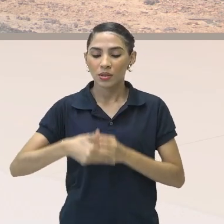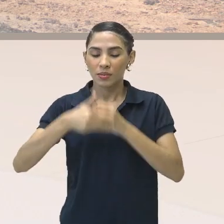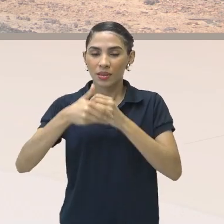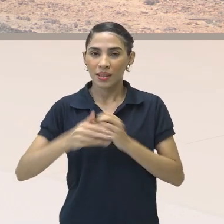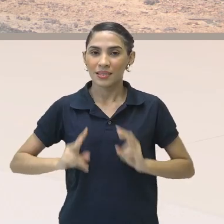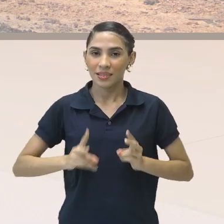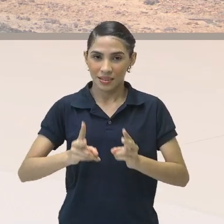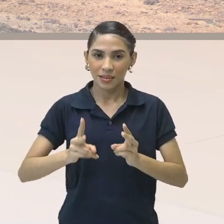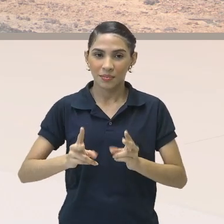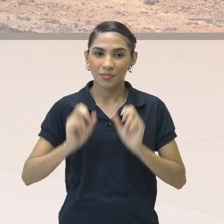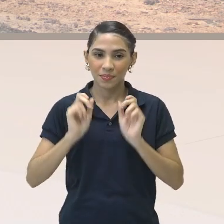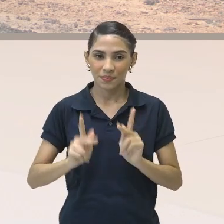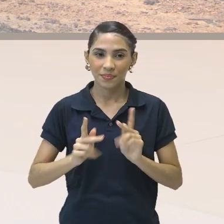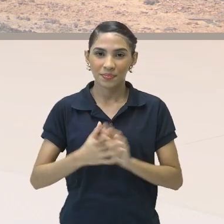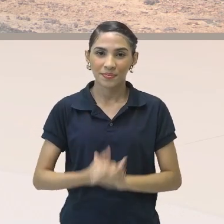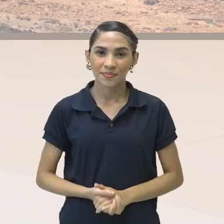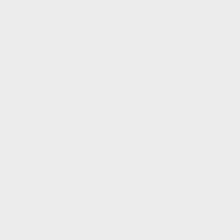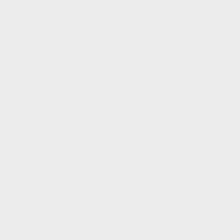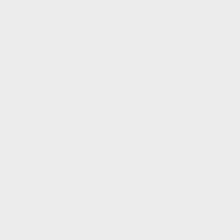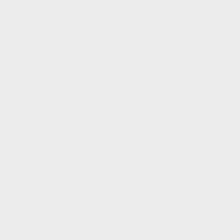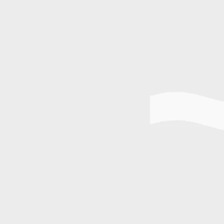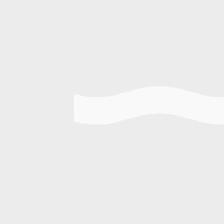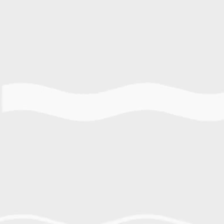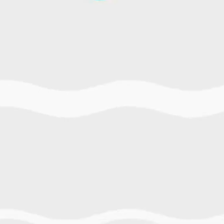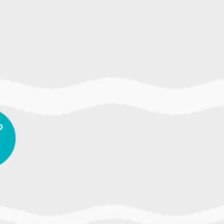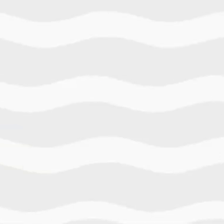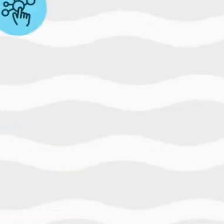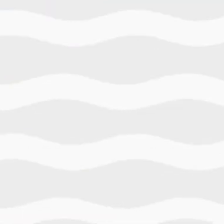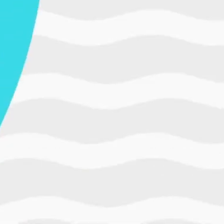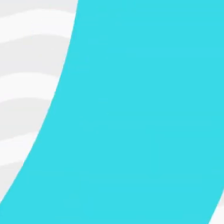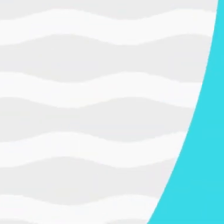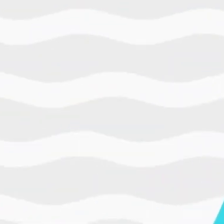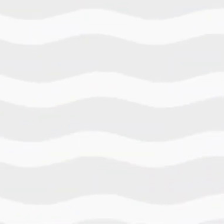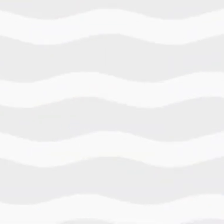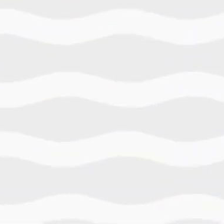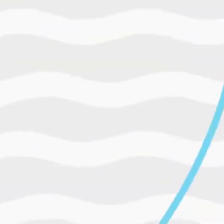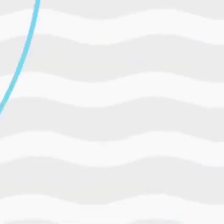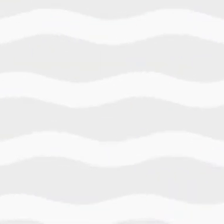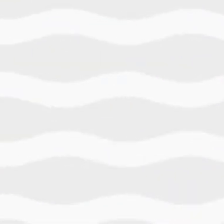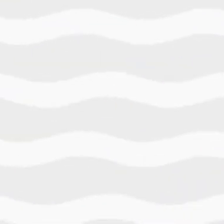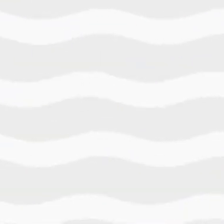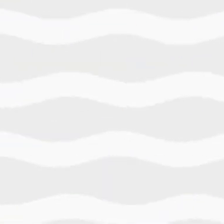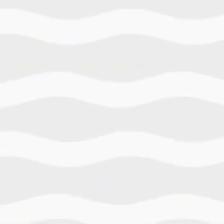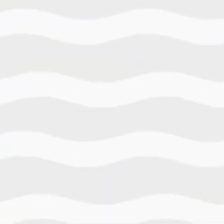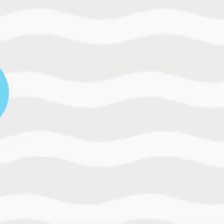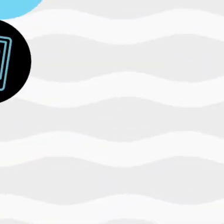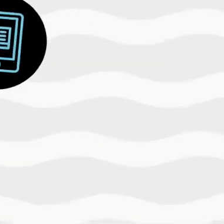sustentabilidade. Essa que tem que ser a busca.